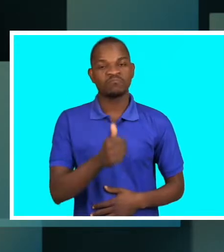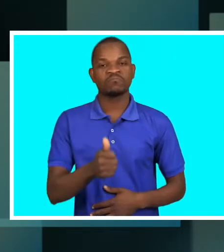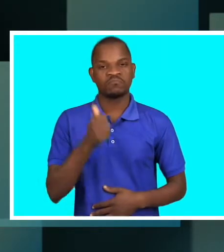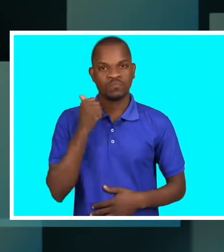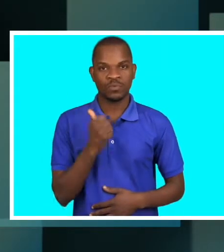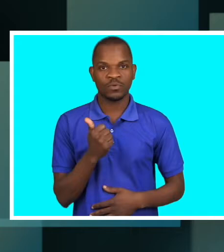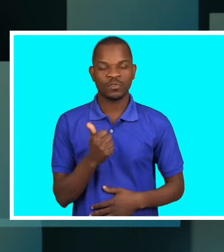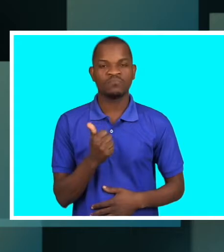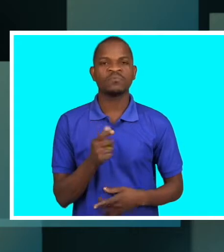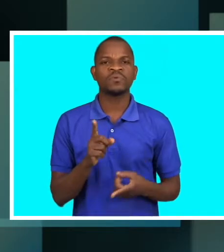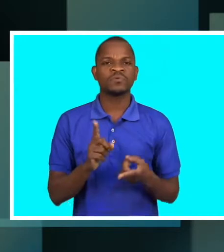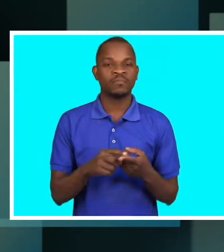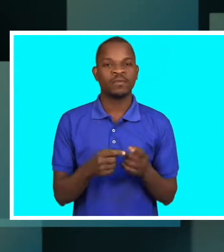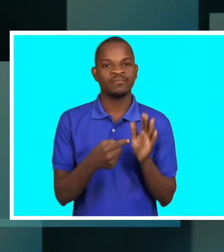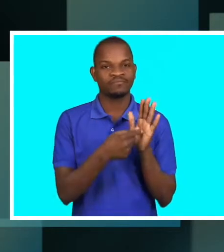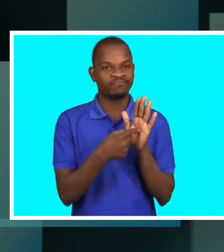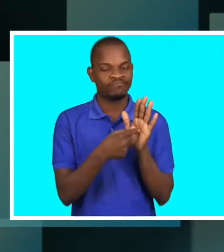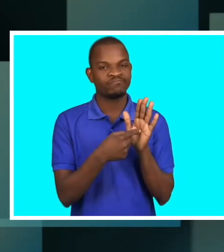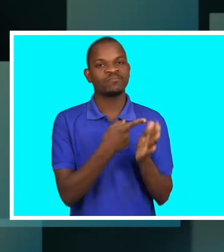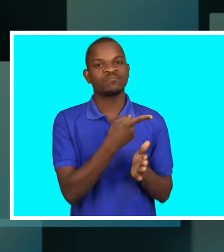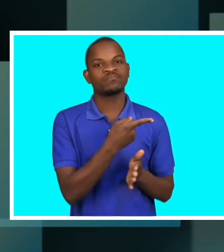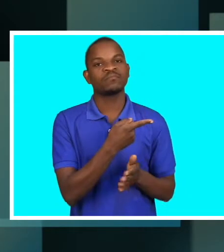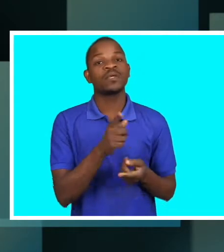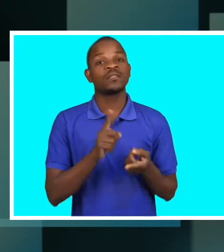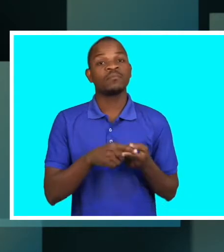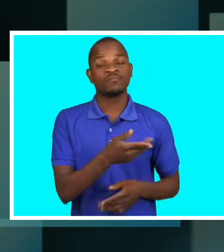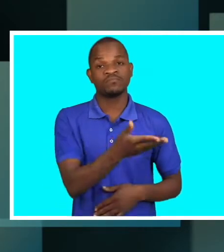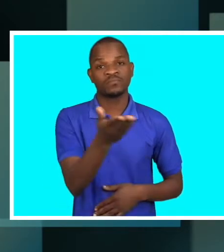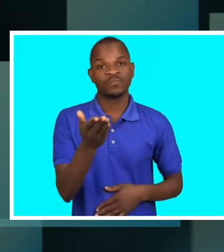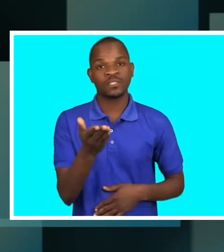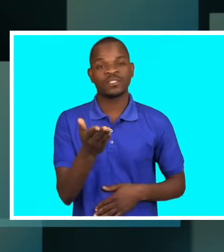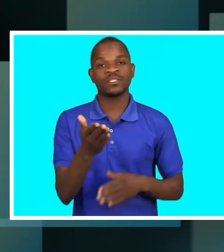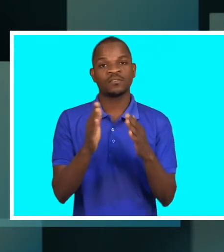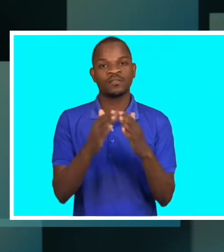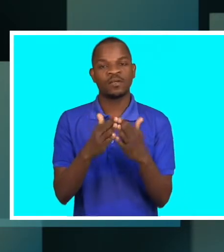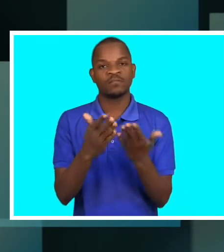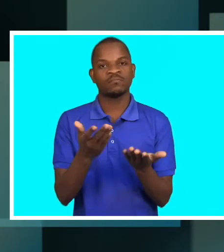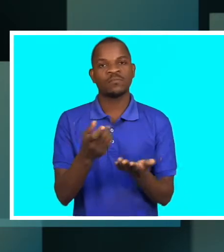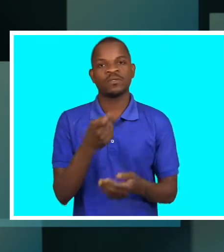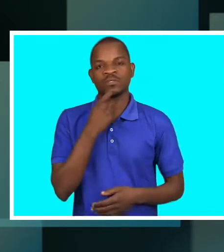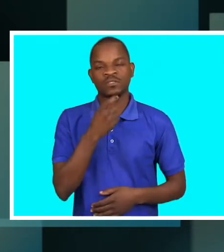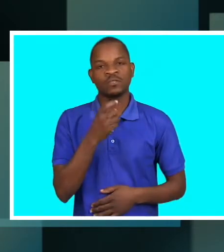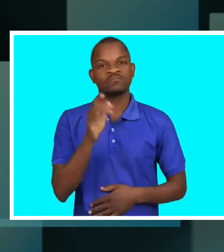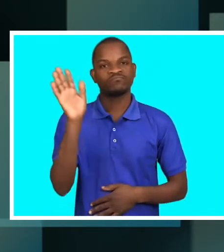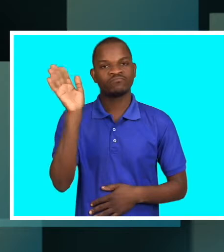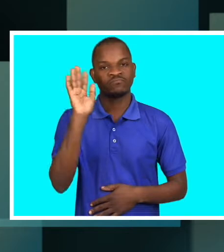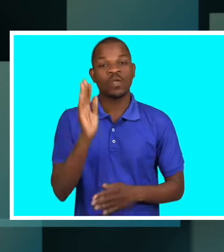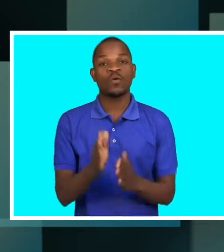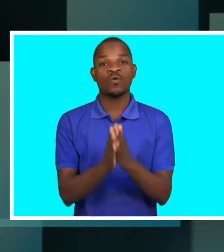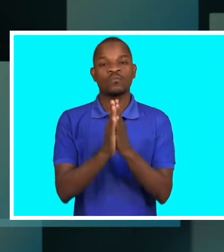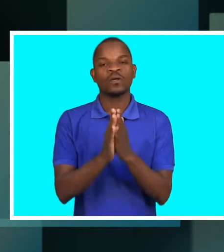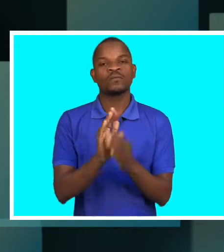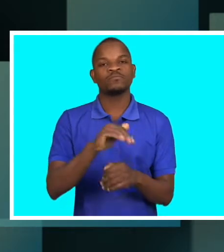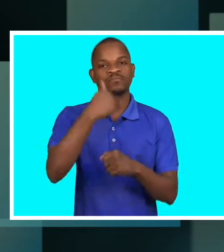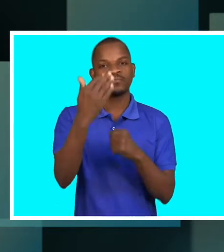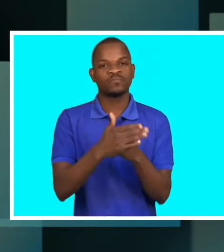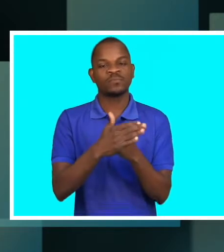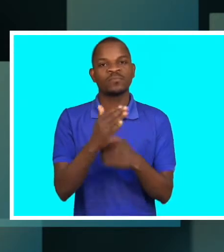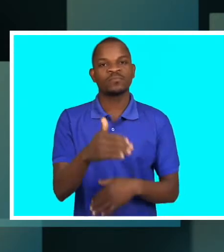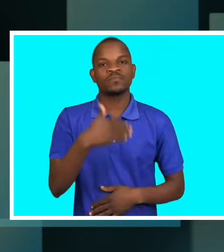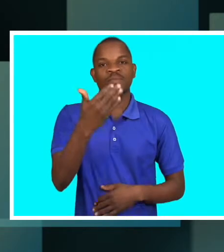produtos com valor as imagens falam por si para si que esteve na nossa companhia o nosso muito